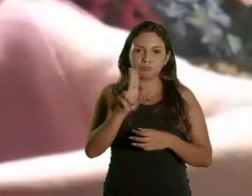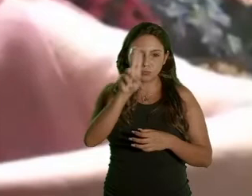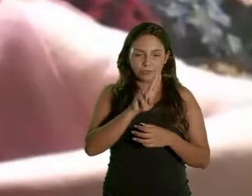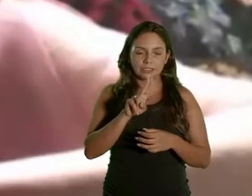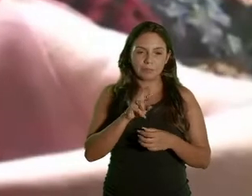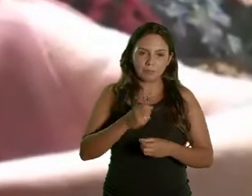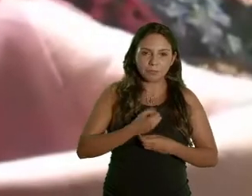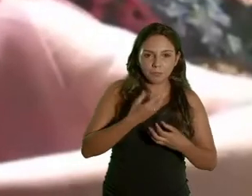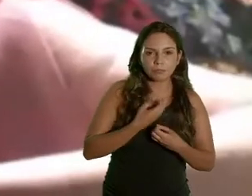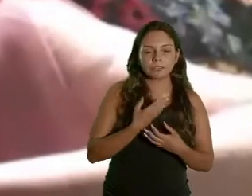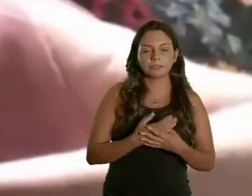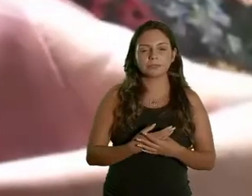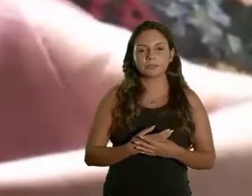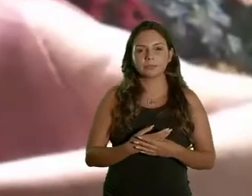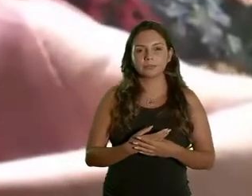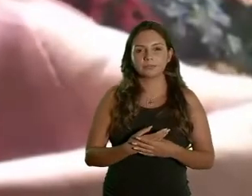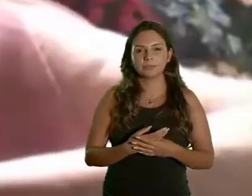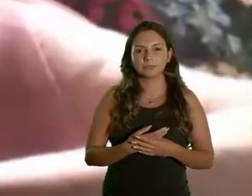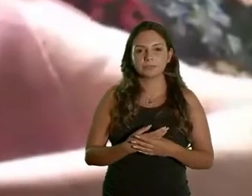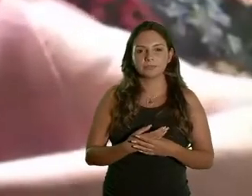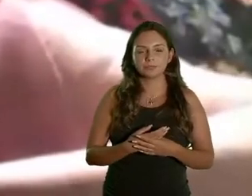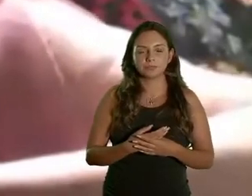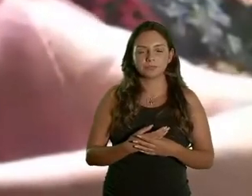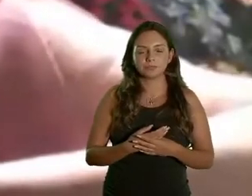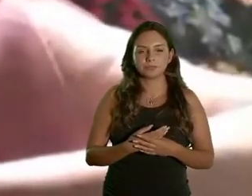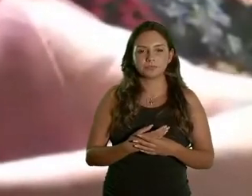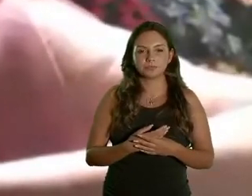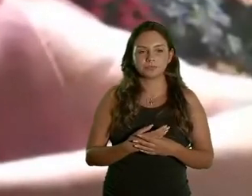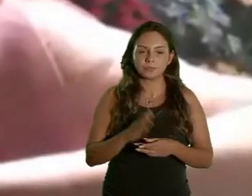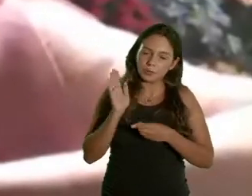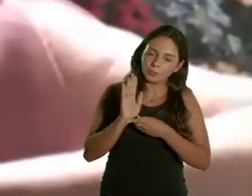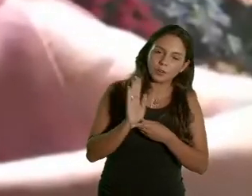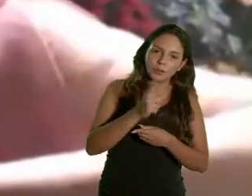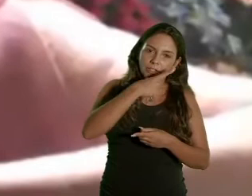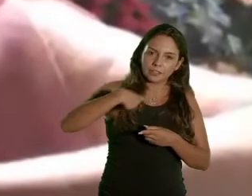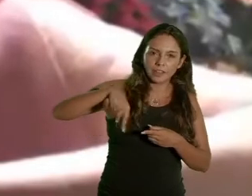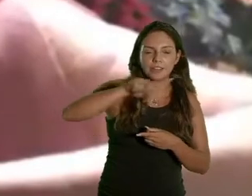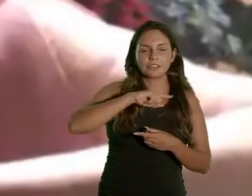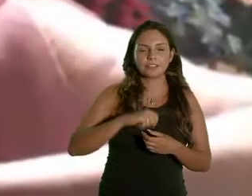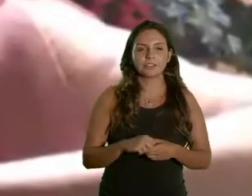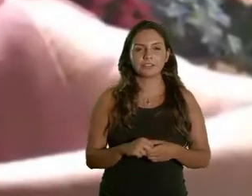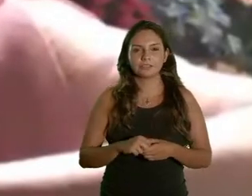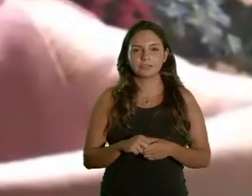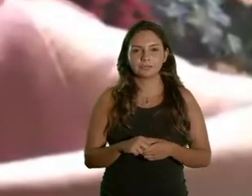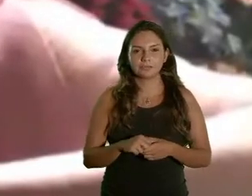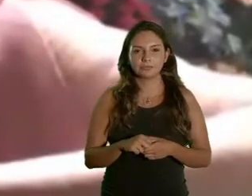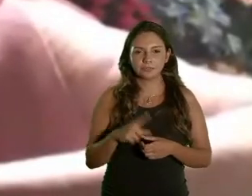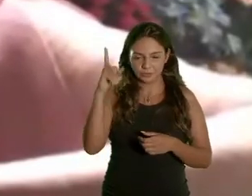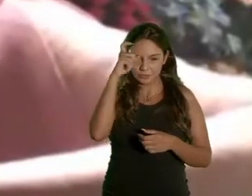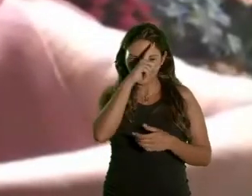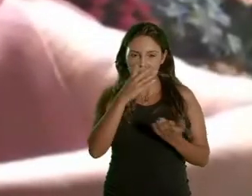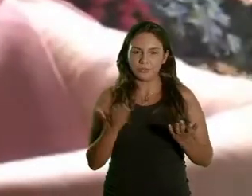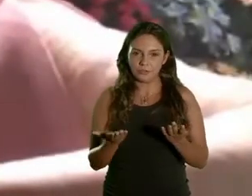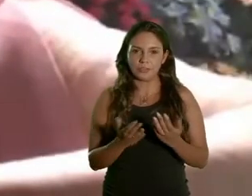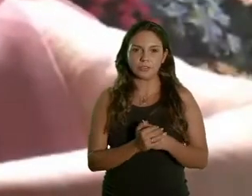a poesia é um alento, ela protege a gente nessa hora tão